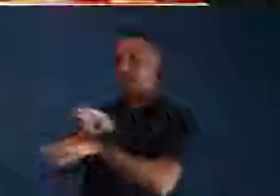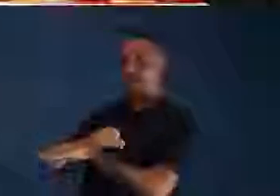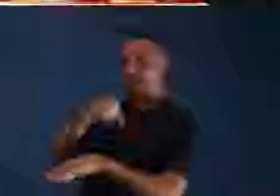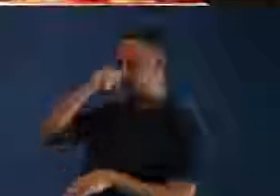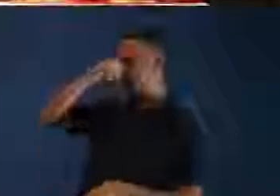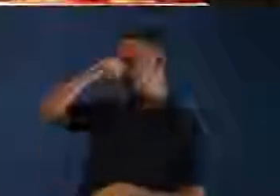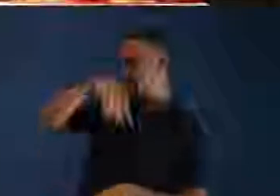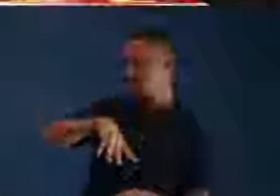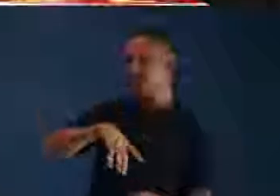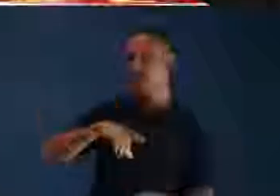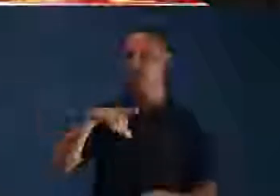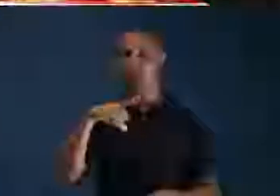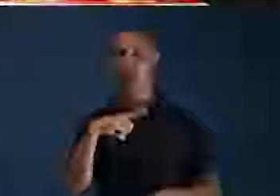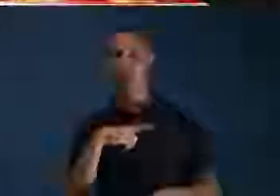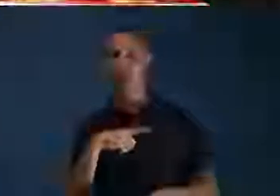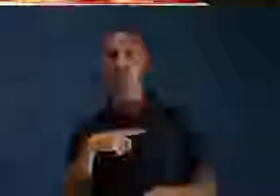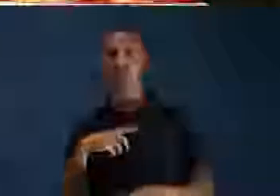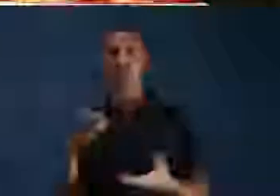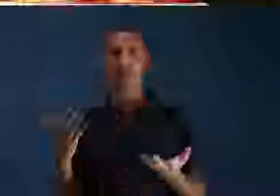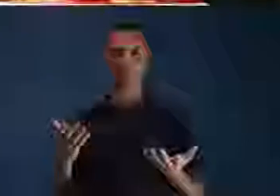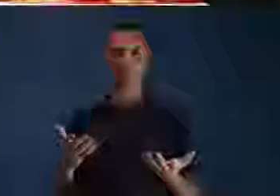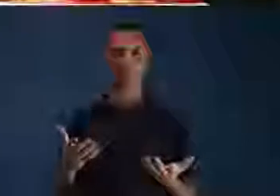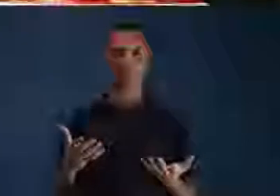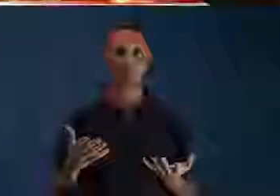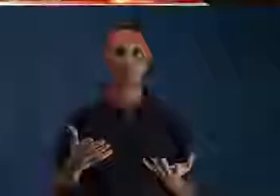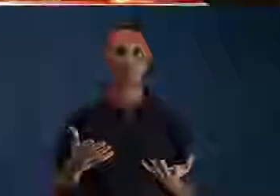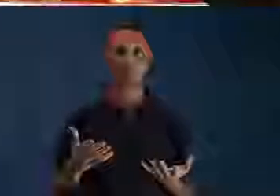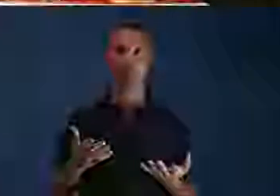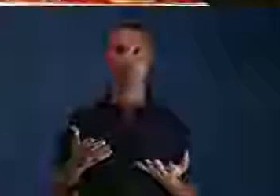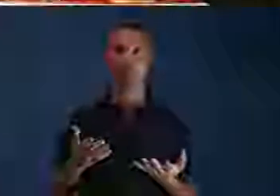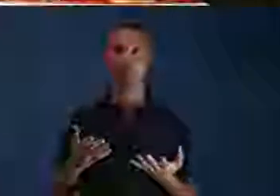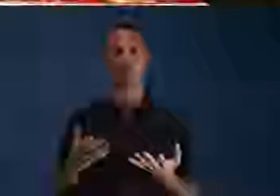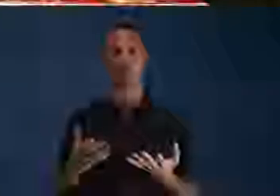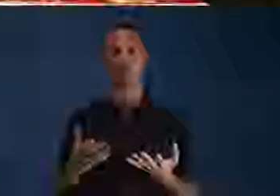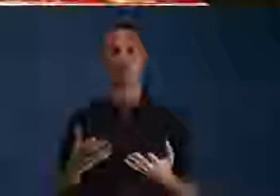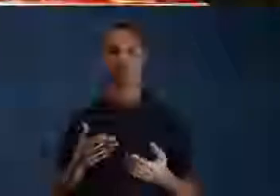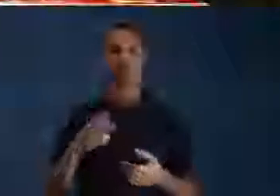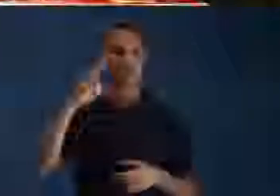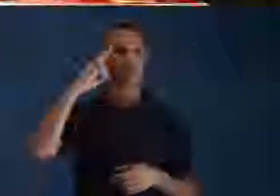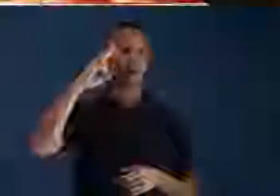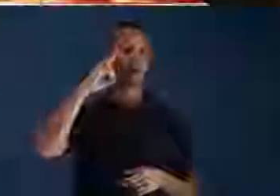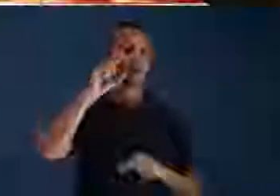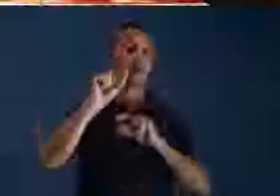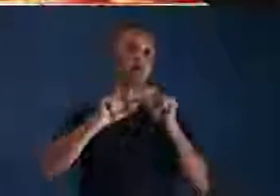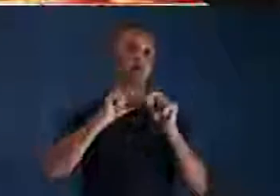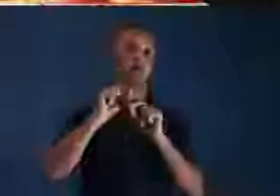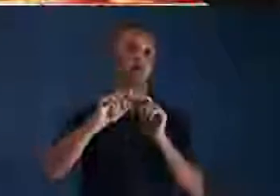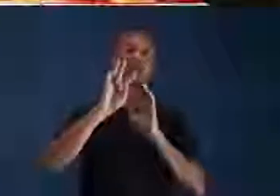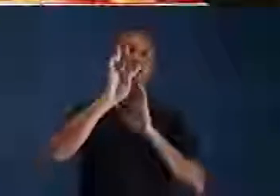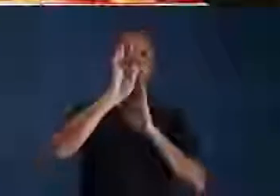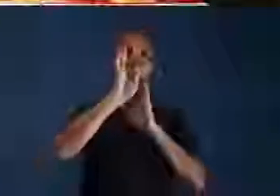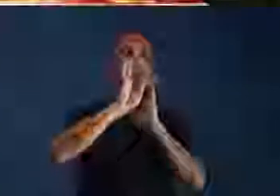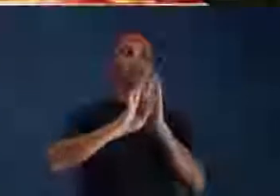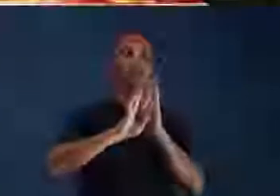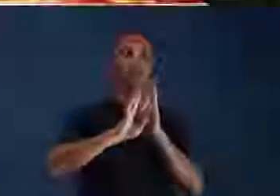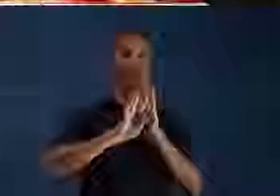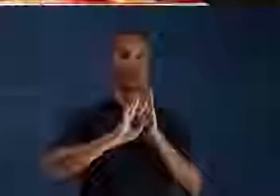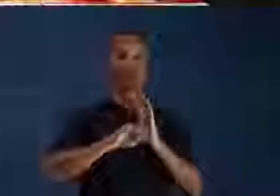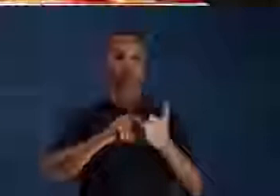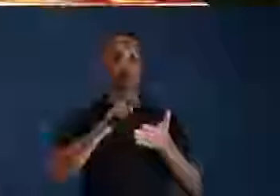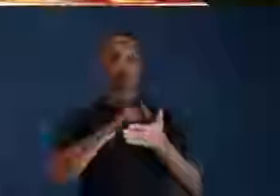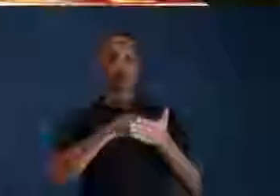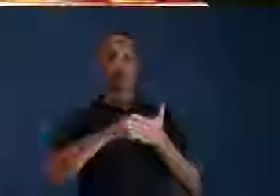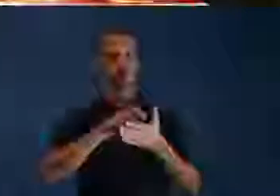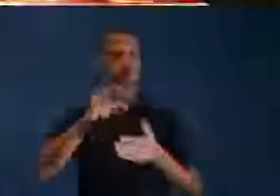fúria das máquinas de triturar carne. Eu queria lembrar que esse texto não foi escrito hoje de manhã